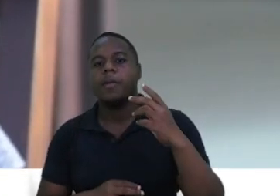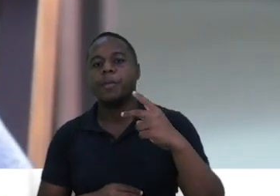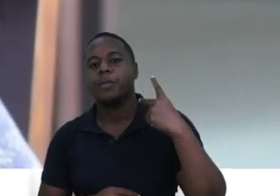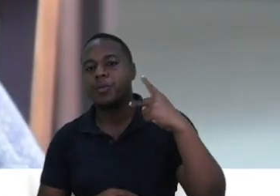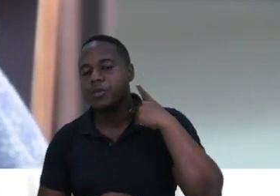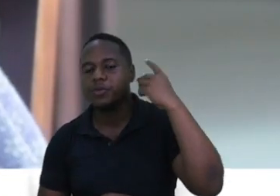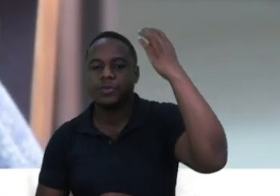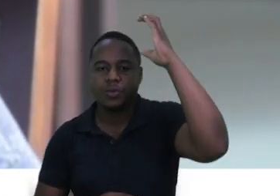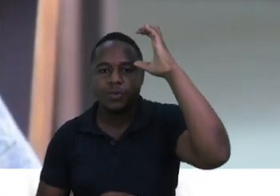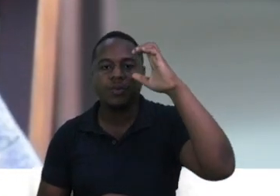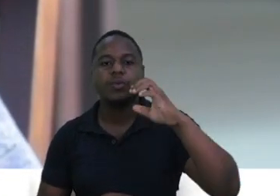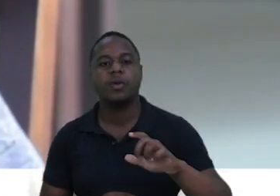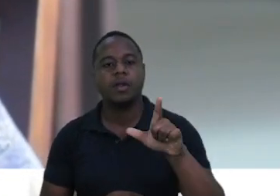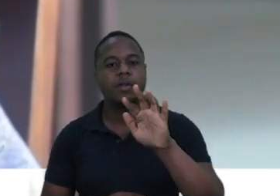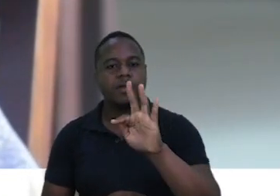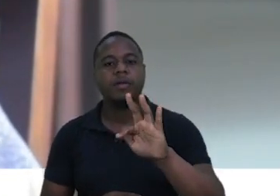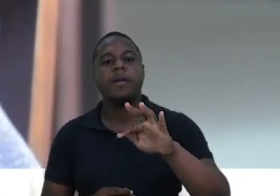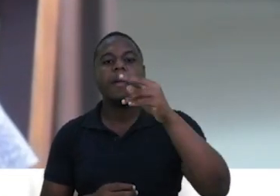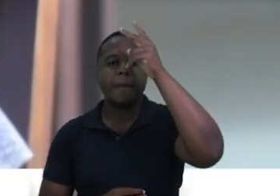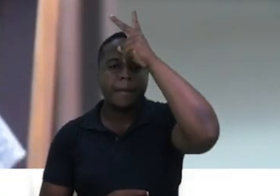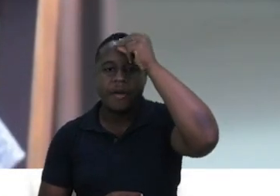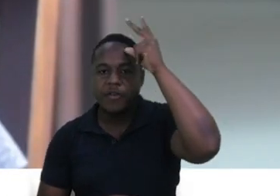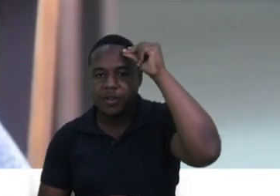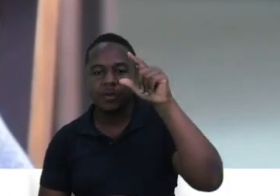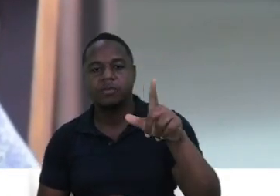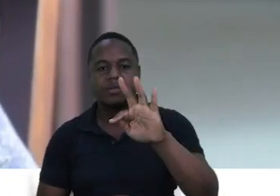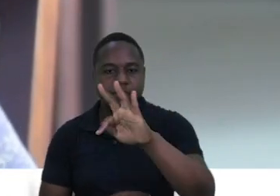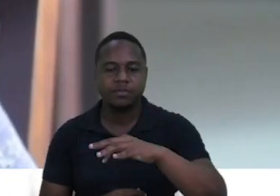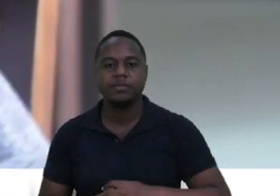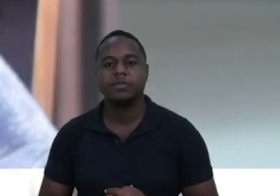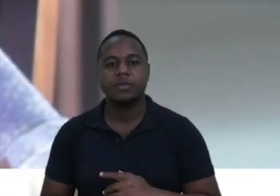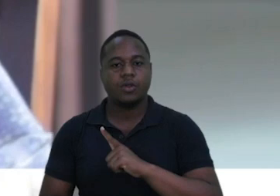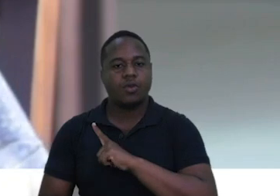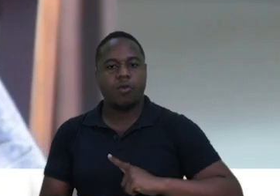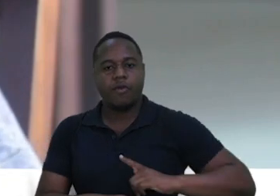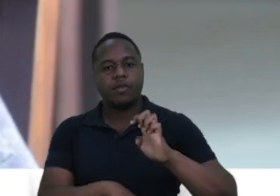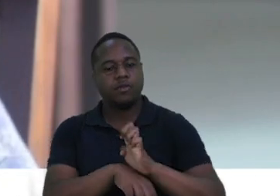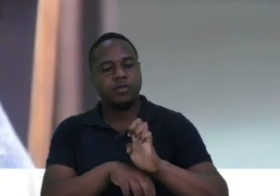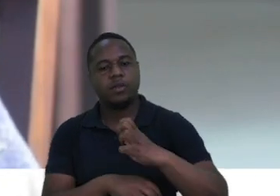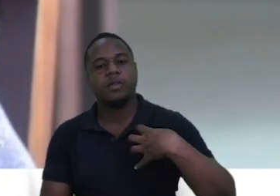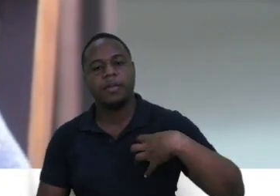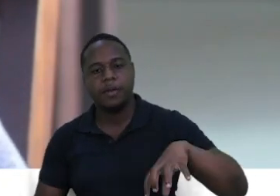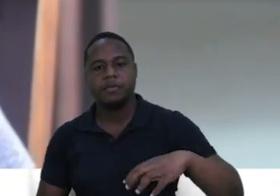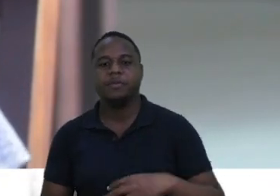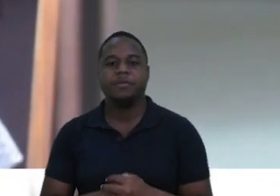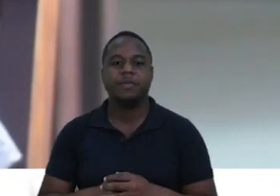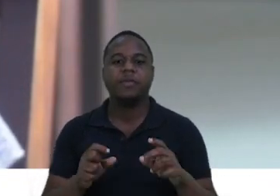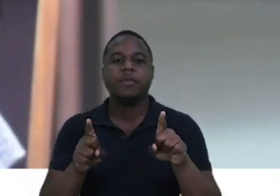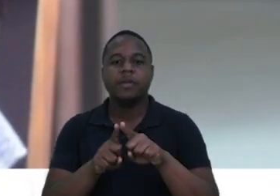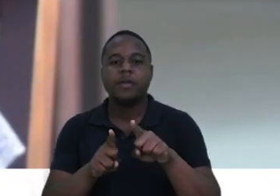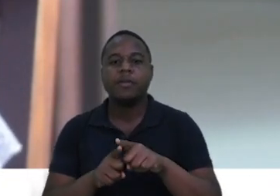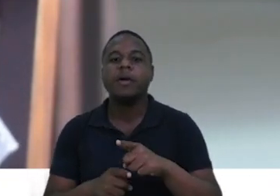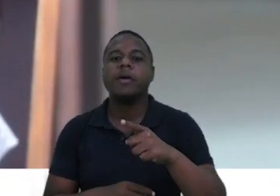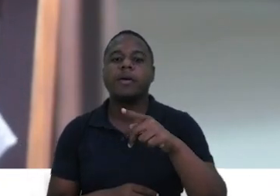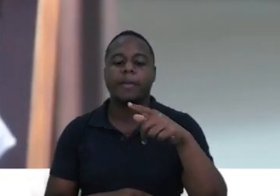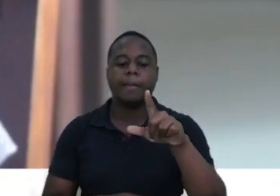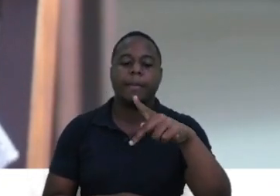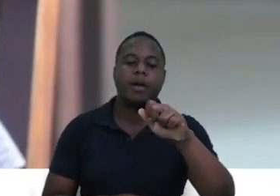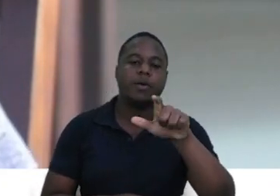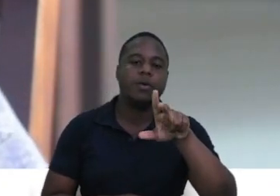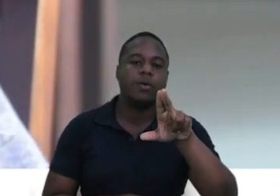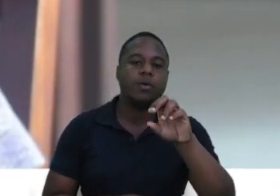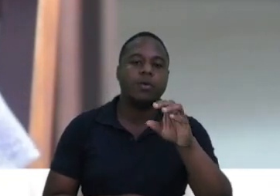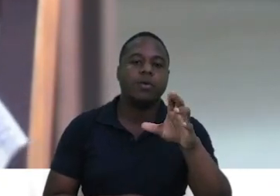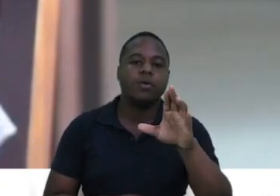Cultural de Lauro de Freitas, Prefeitura Municipal de Lauro de Freitas, Governo do Estado da Bahia, Programa Paulo Gustavo, Ministério